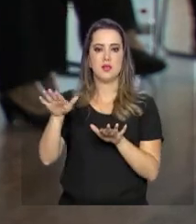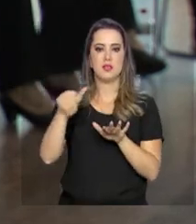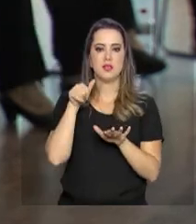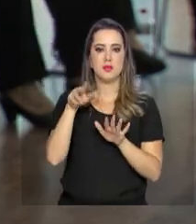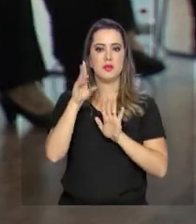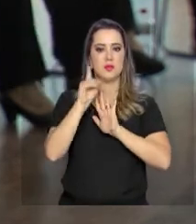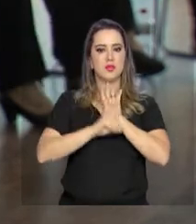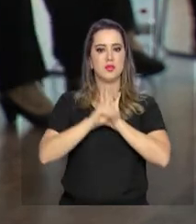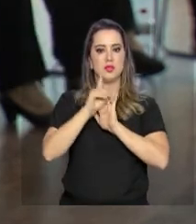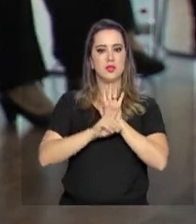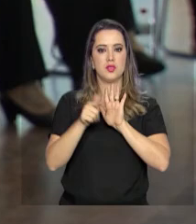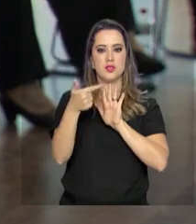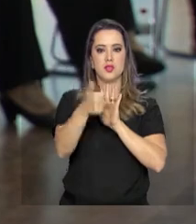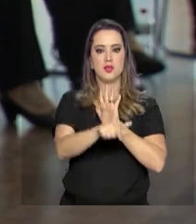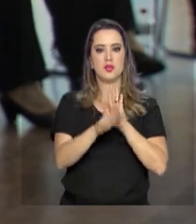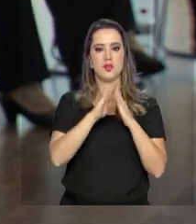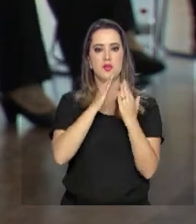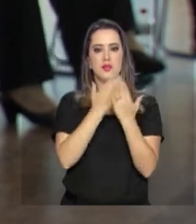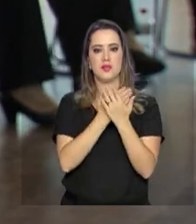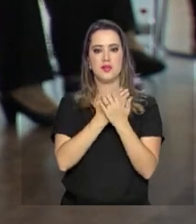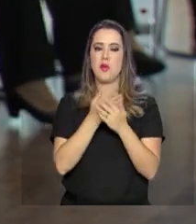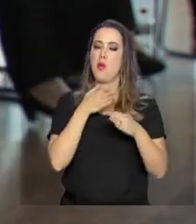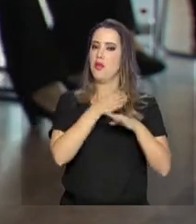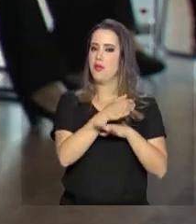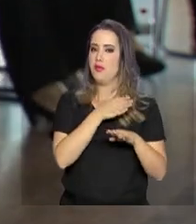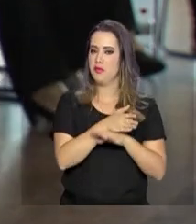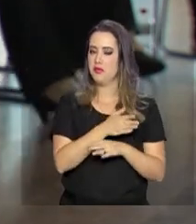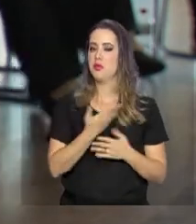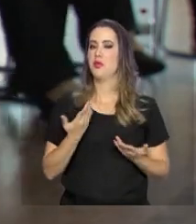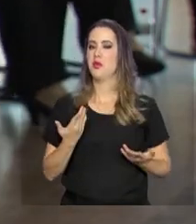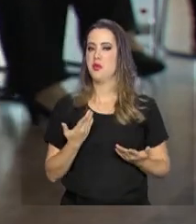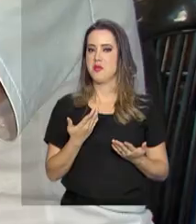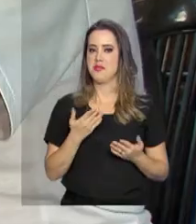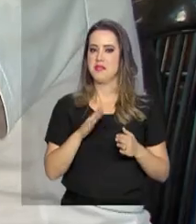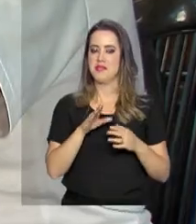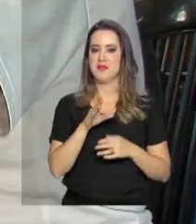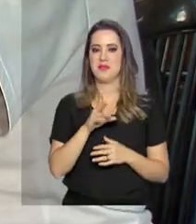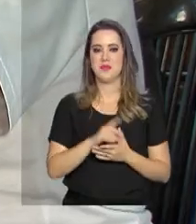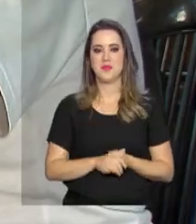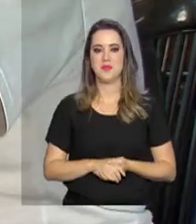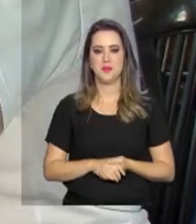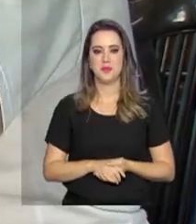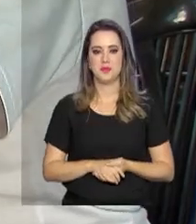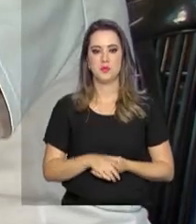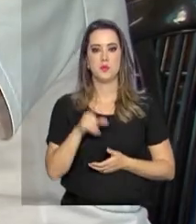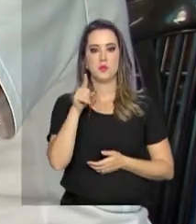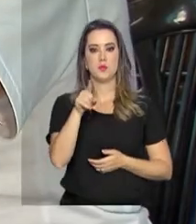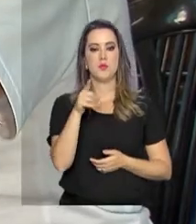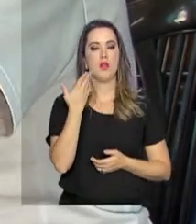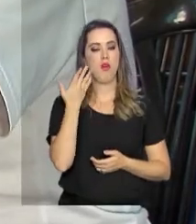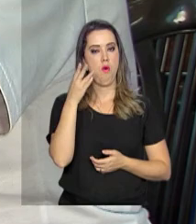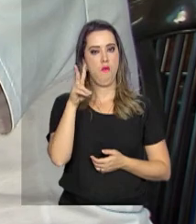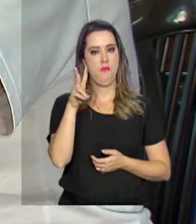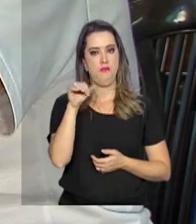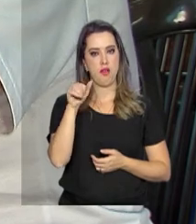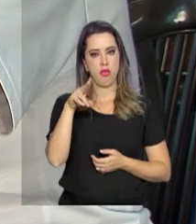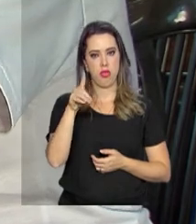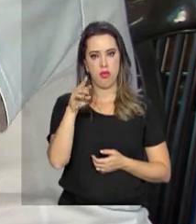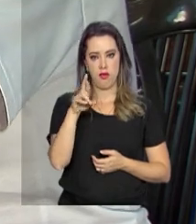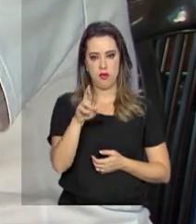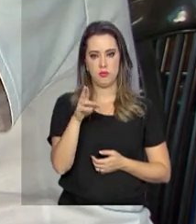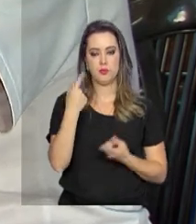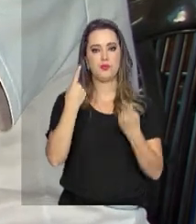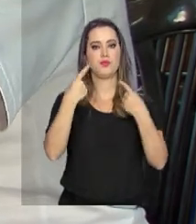dirigir à escola de clodovil fui aluno gama quem rege o coral é o vander ele assumiu a missão